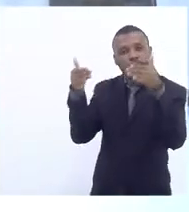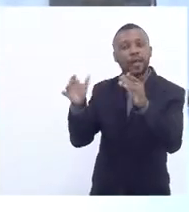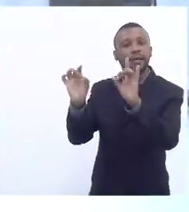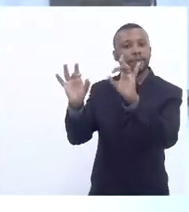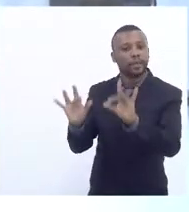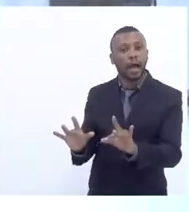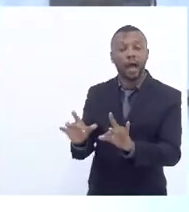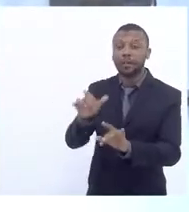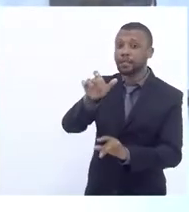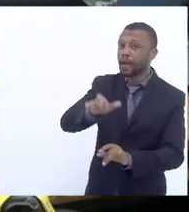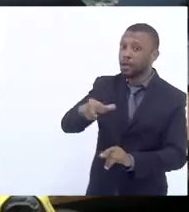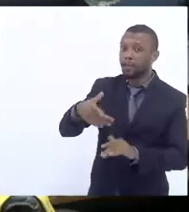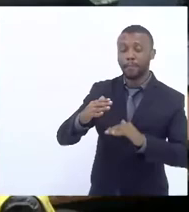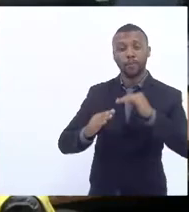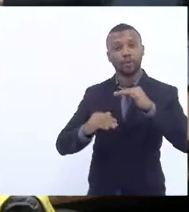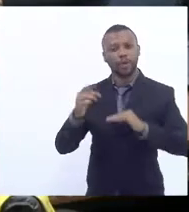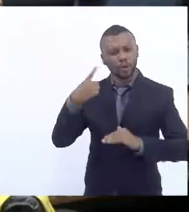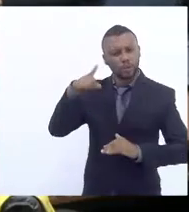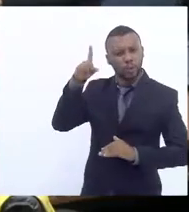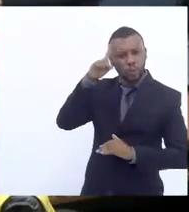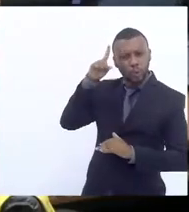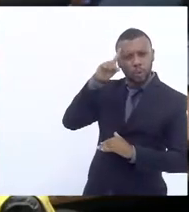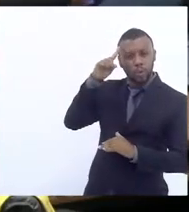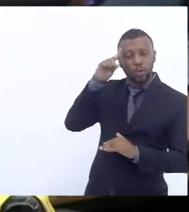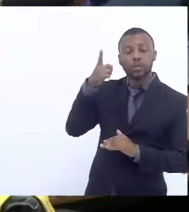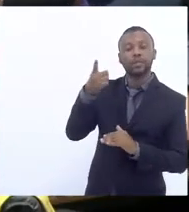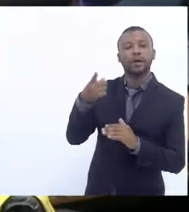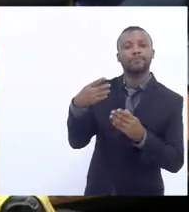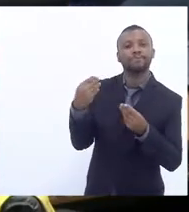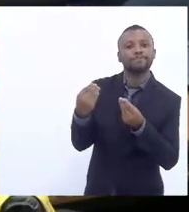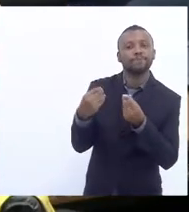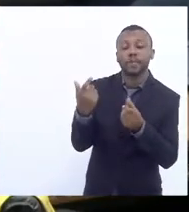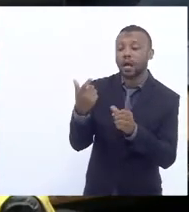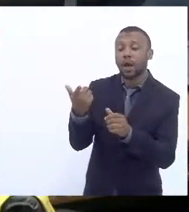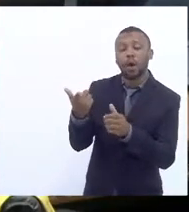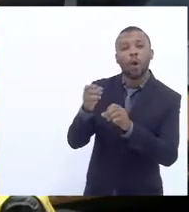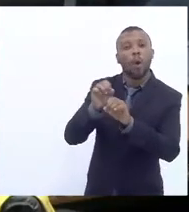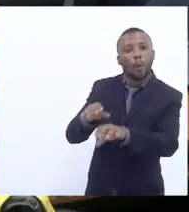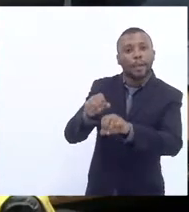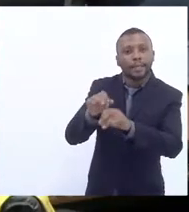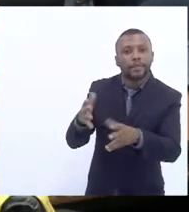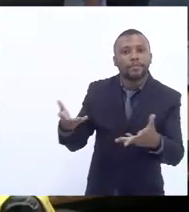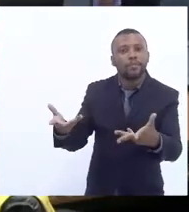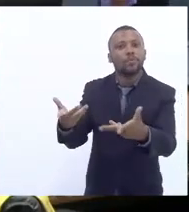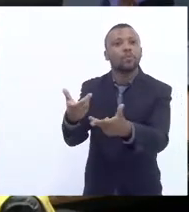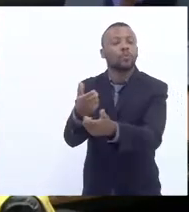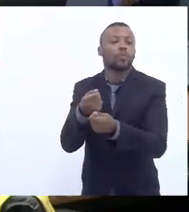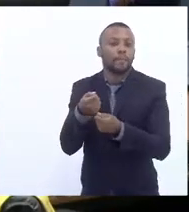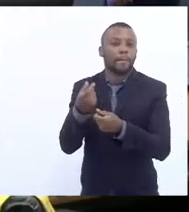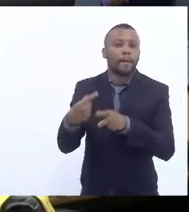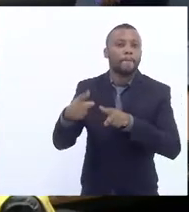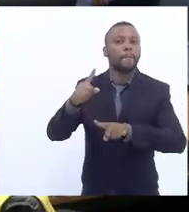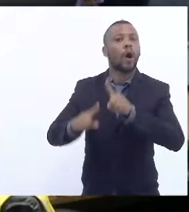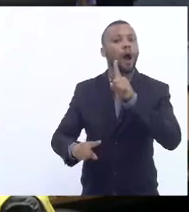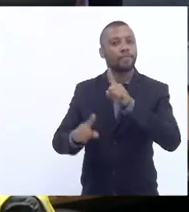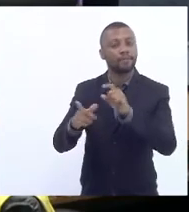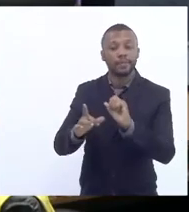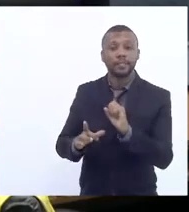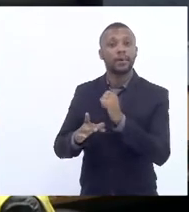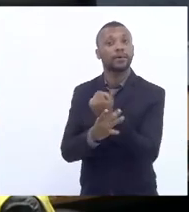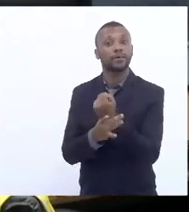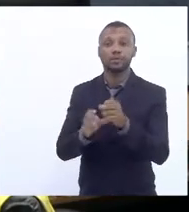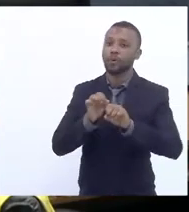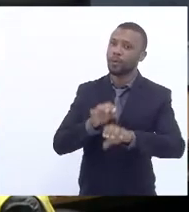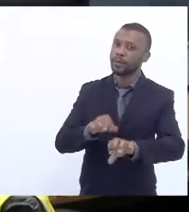que dia a dia tornam o ensino mais próspero, mais pedagógico e garante o ensino e aprendizagem dos